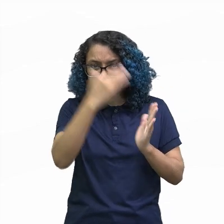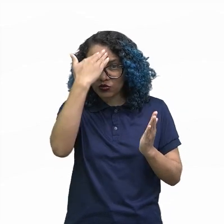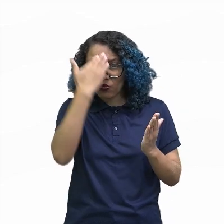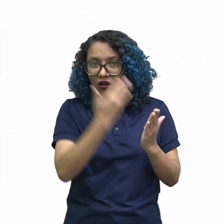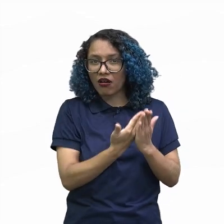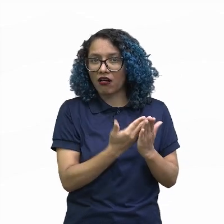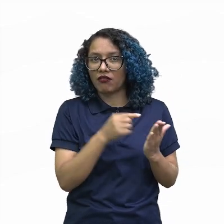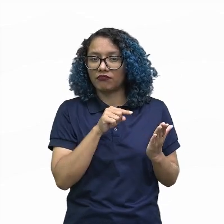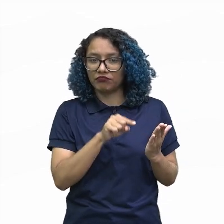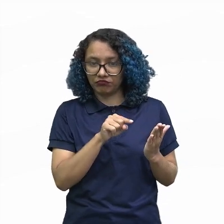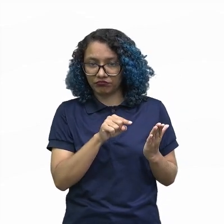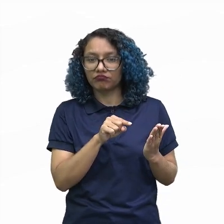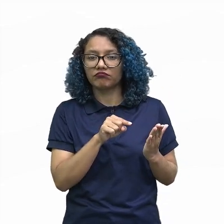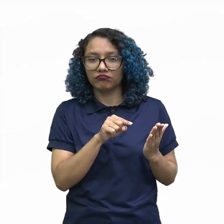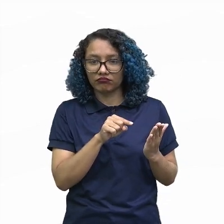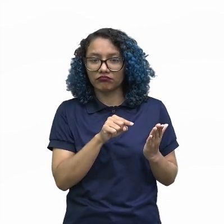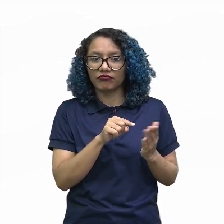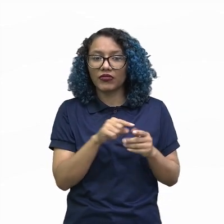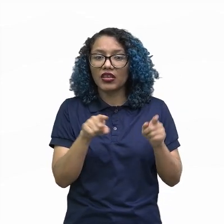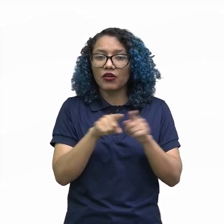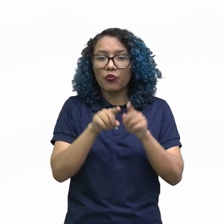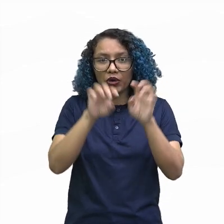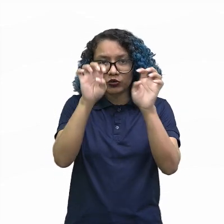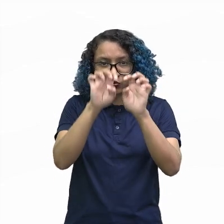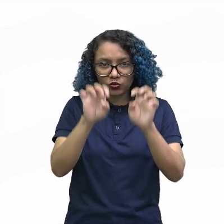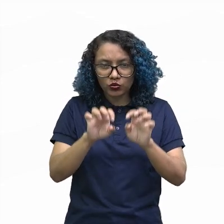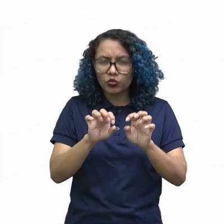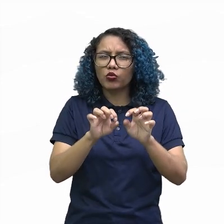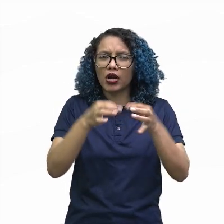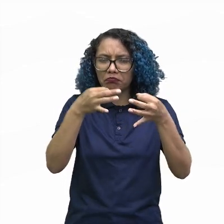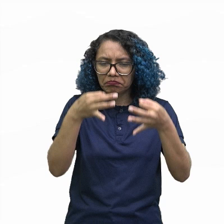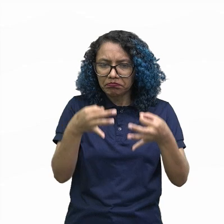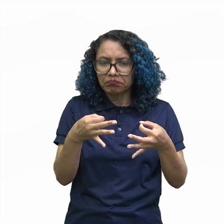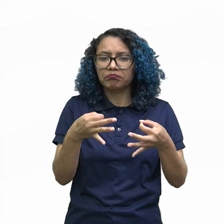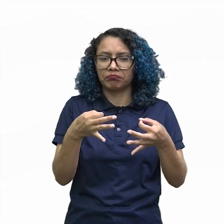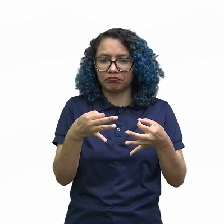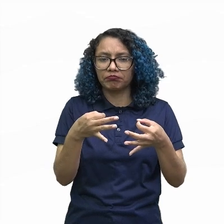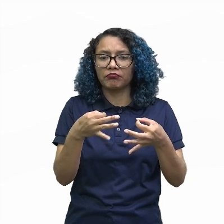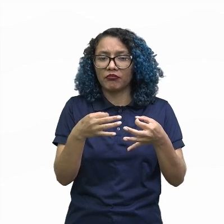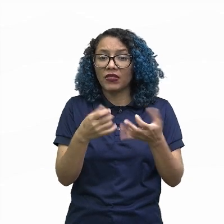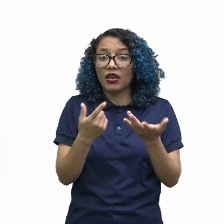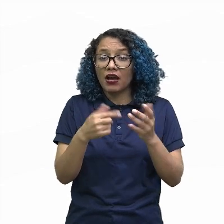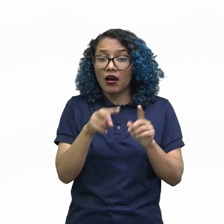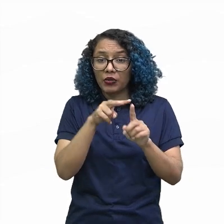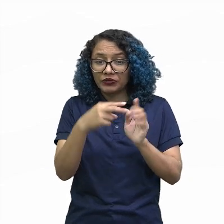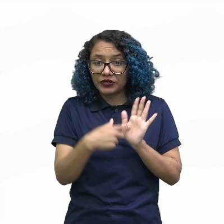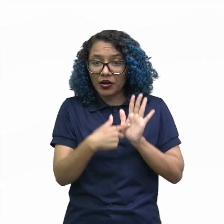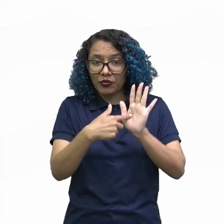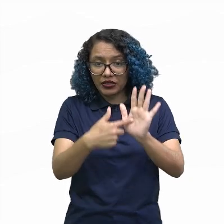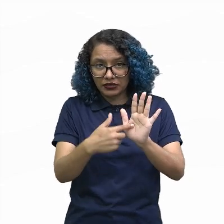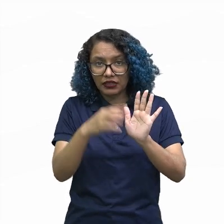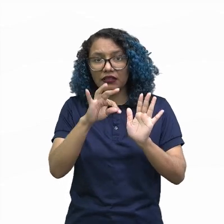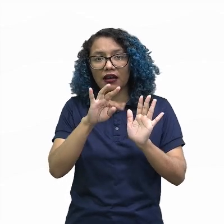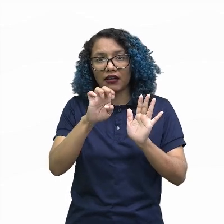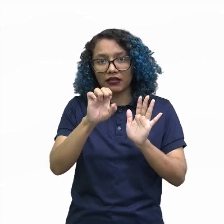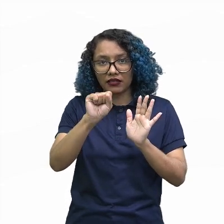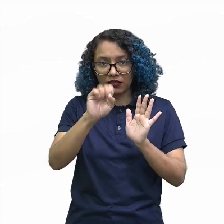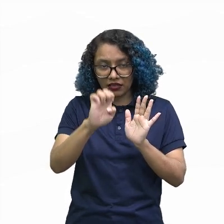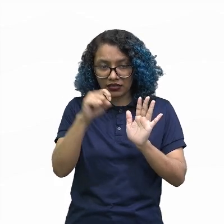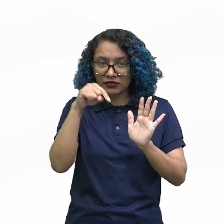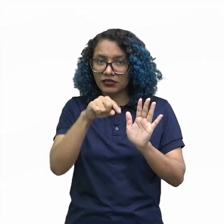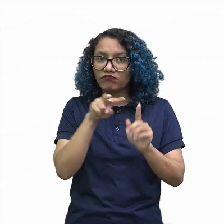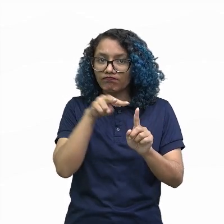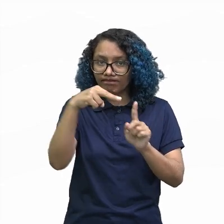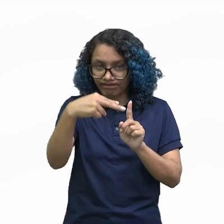naquilo que é dito. Tem uma estrutura bem definida, apresenta sua tese. Essa tese é exatamente o ponto